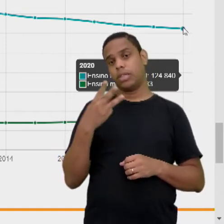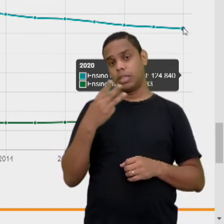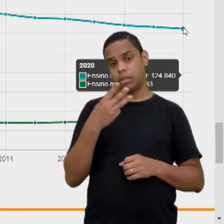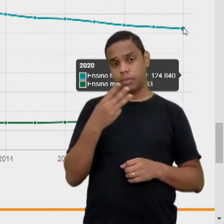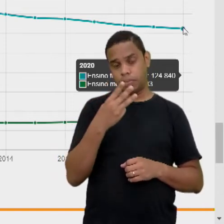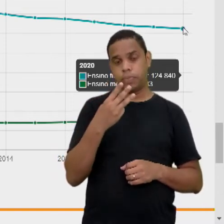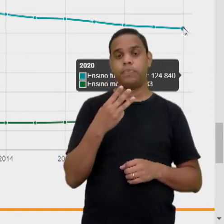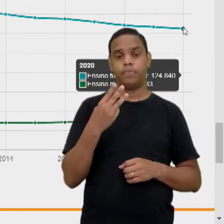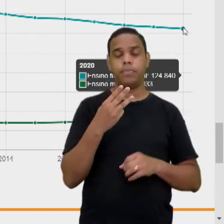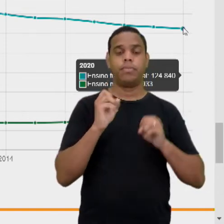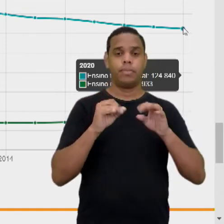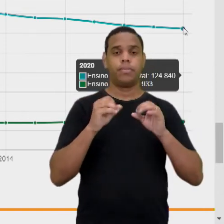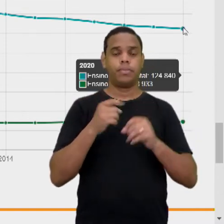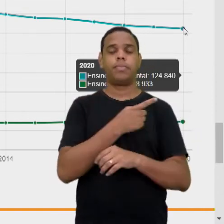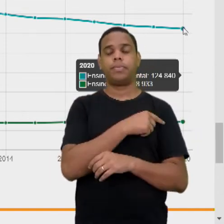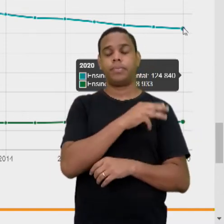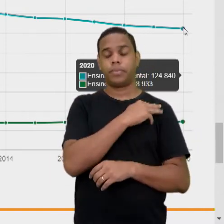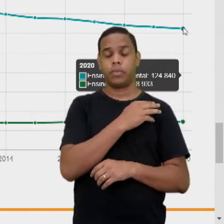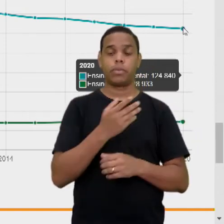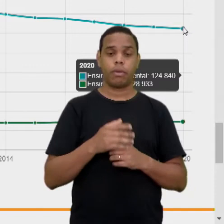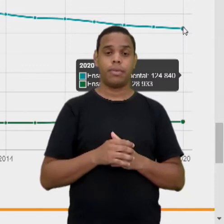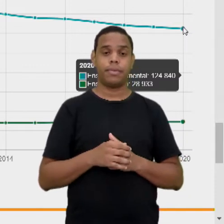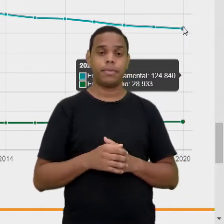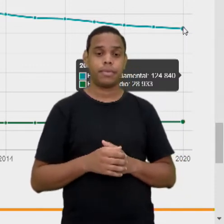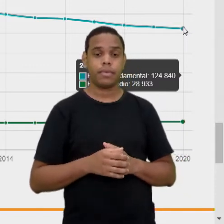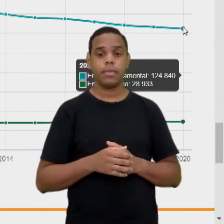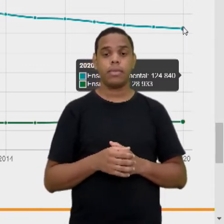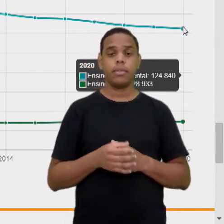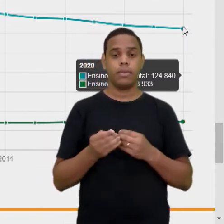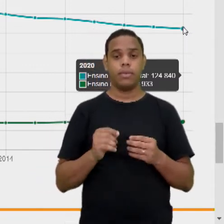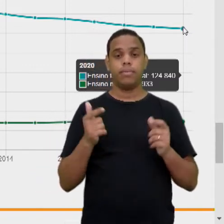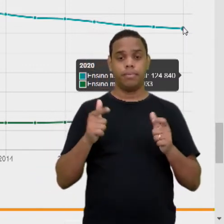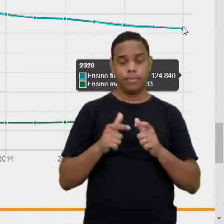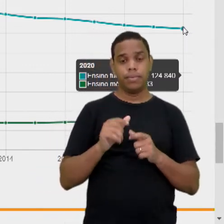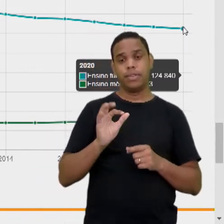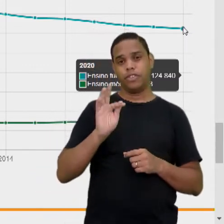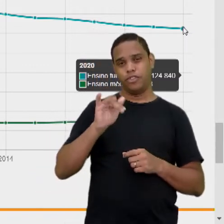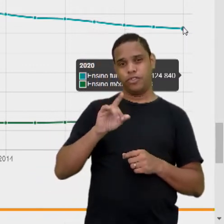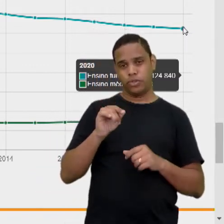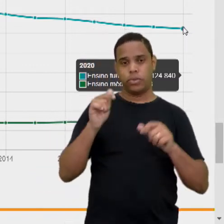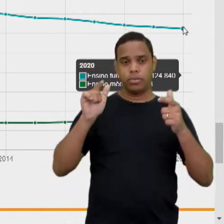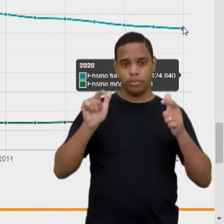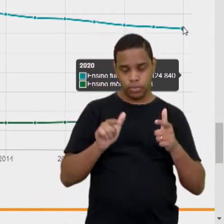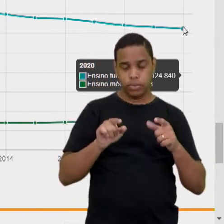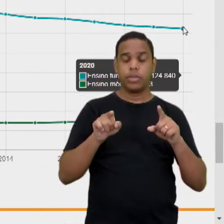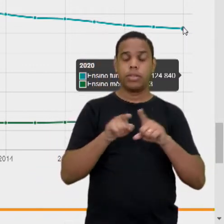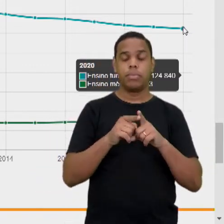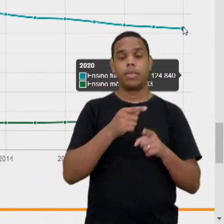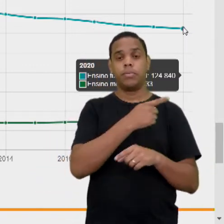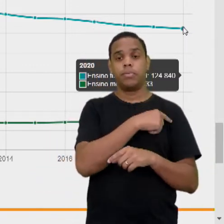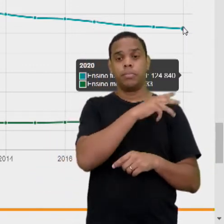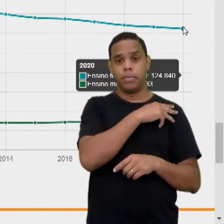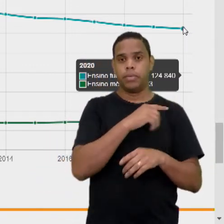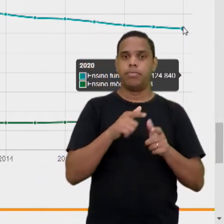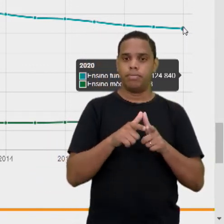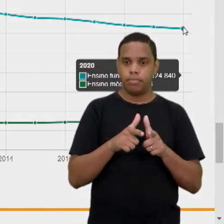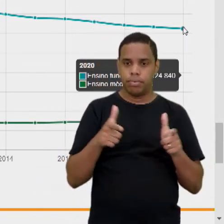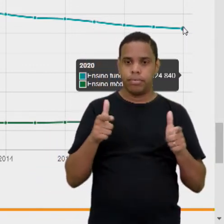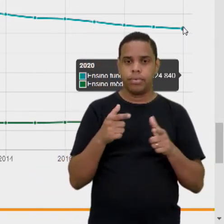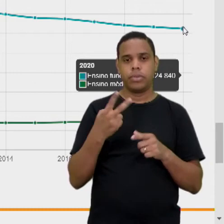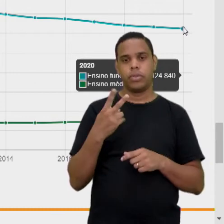28.933 do ensino médio. Então vejo que como diminuiu do ensino fundamental e como aumentou aí do ensino médio